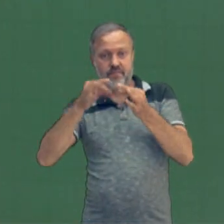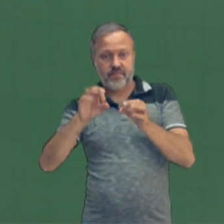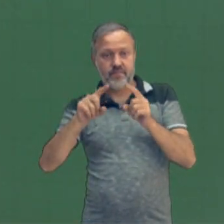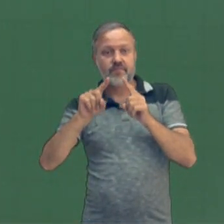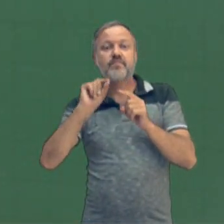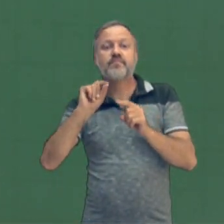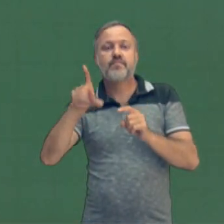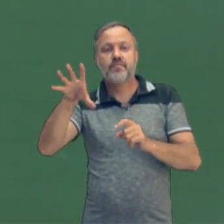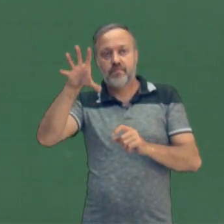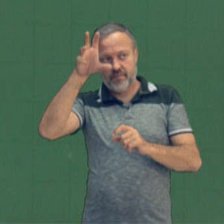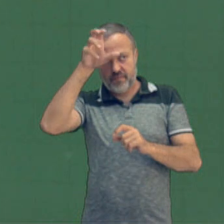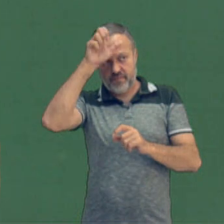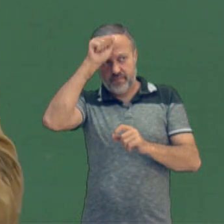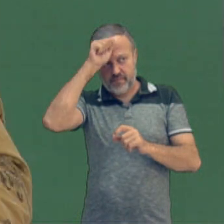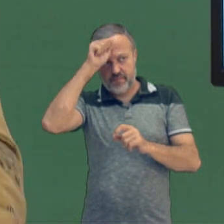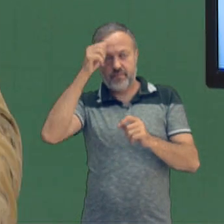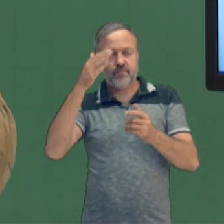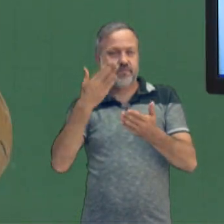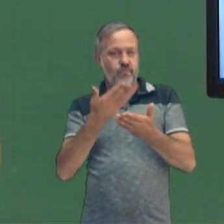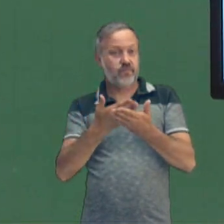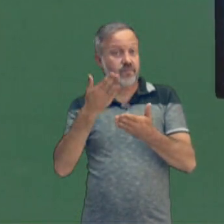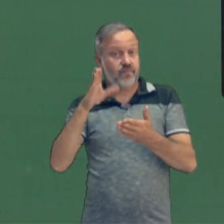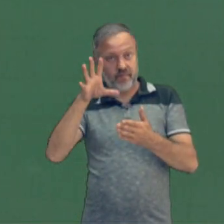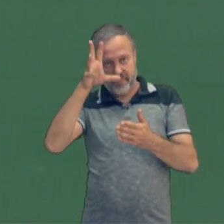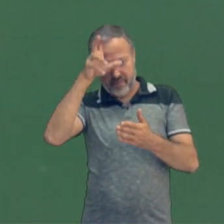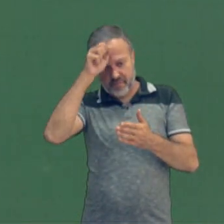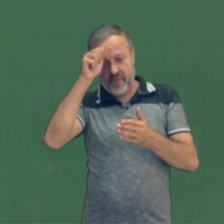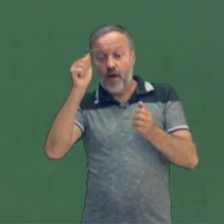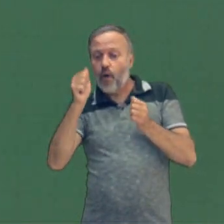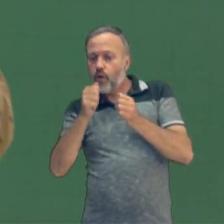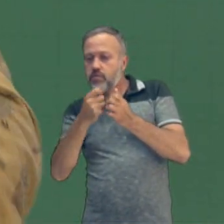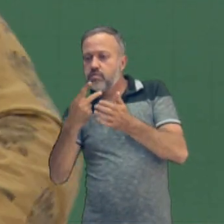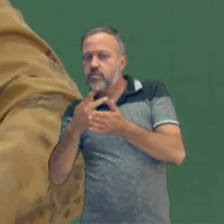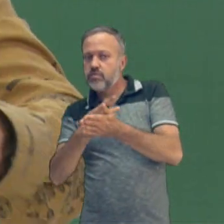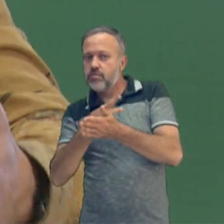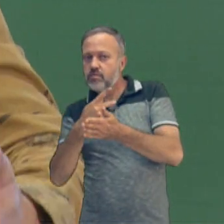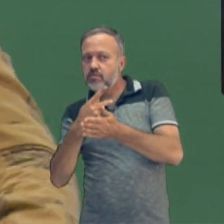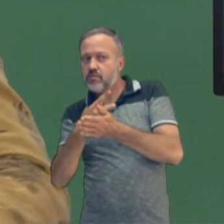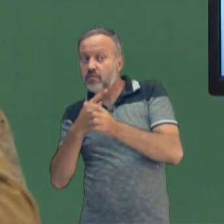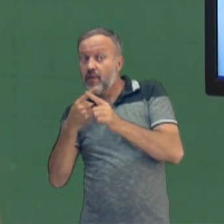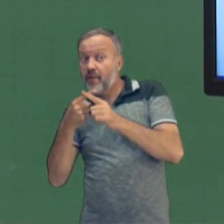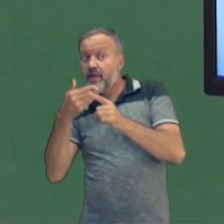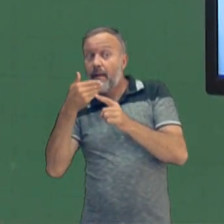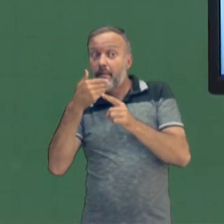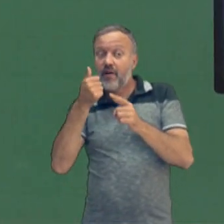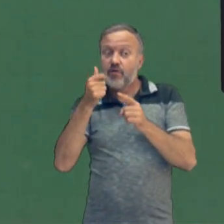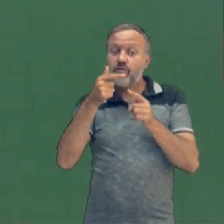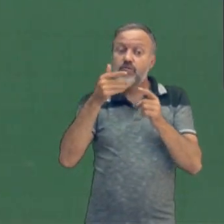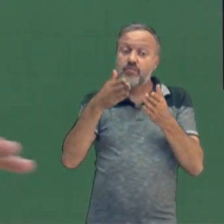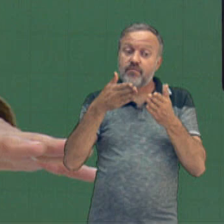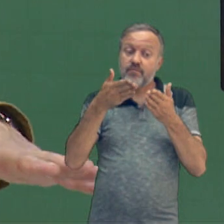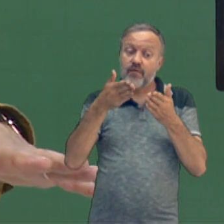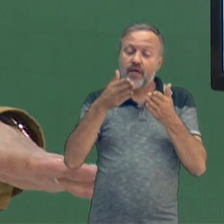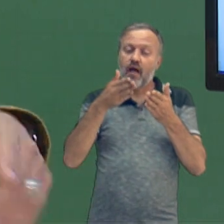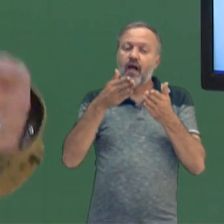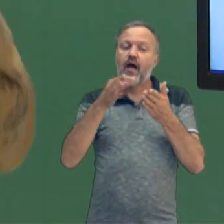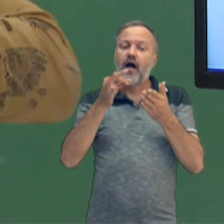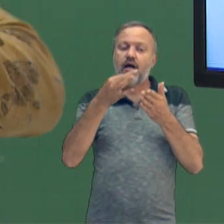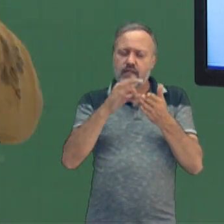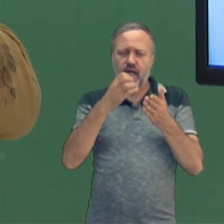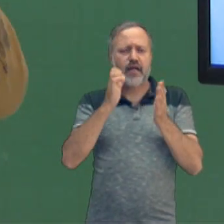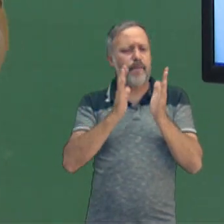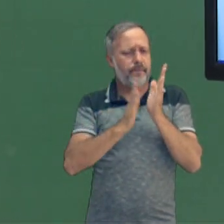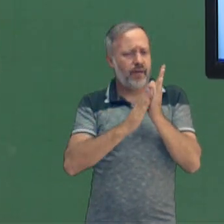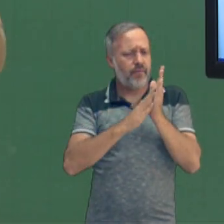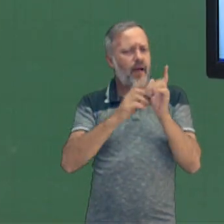isso. Muitas vezes nós aprendemos mais com nossos erros do que com os nossos acertos. Então não tem problema errar,